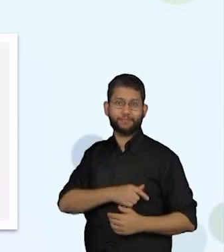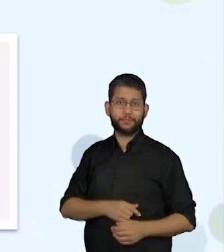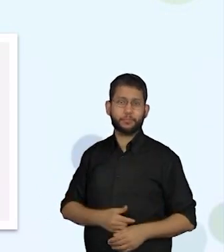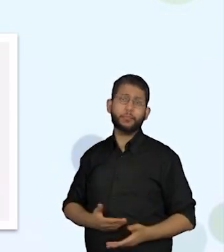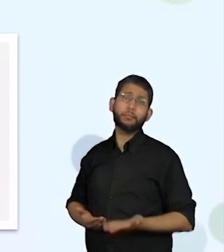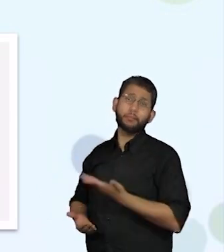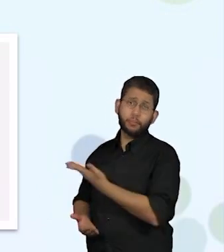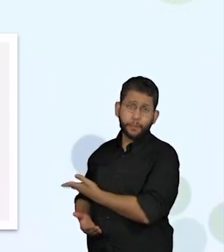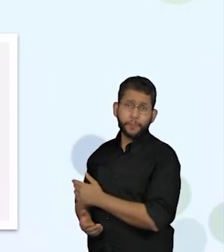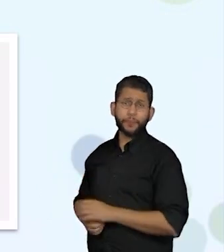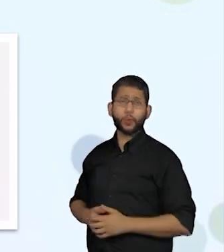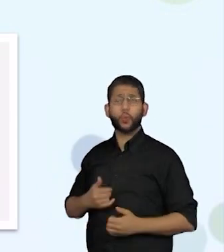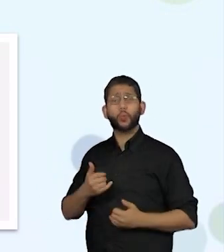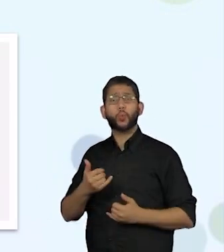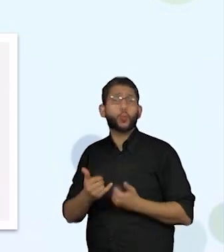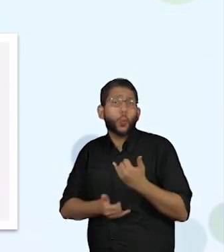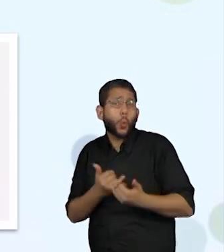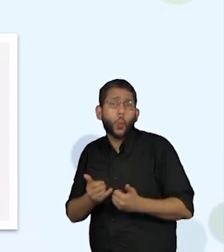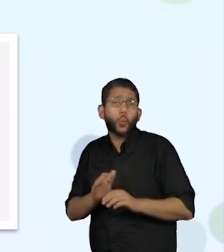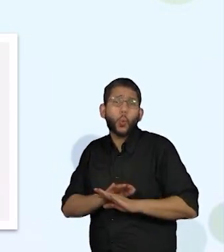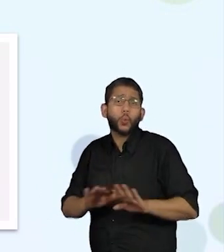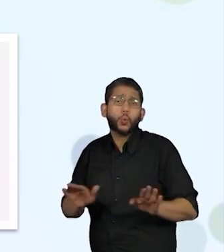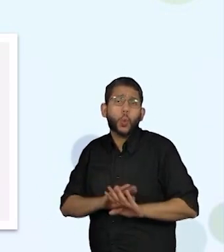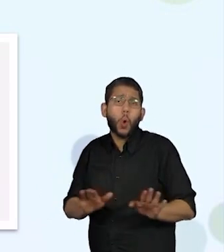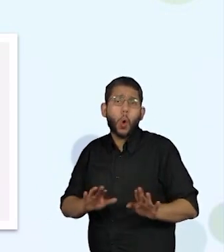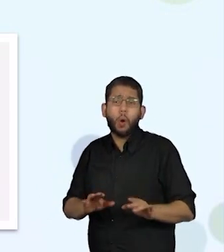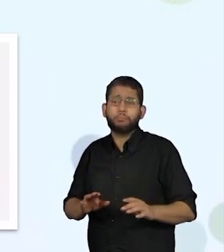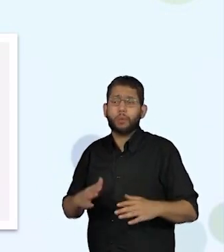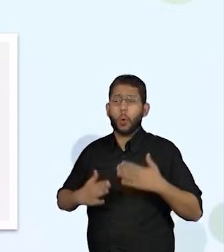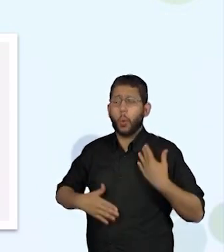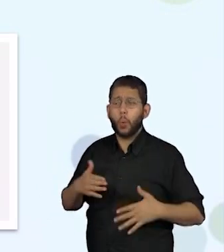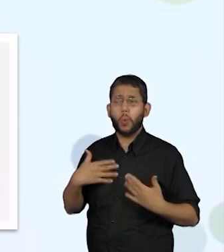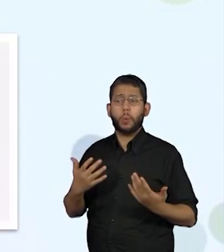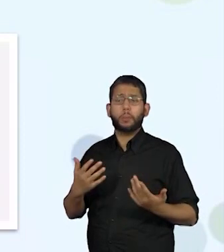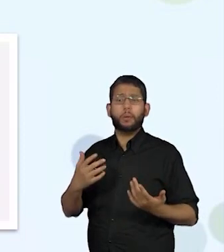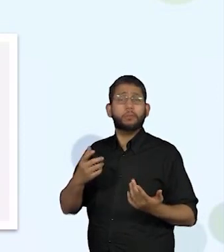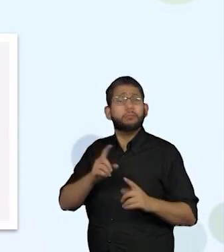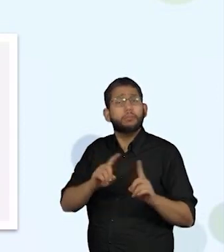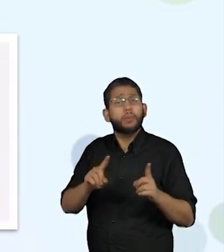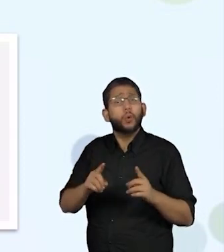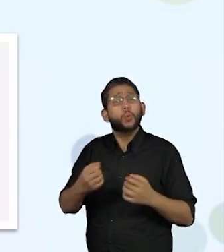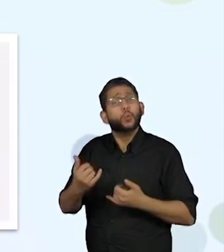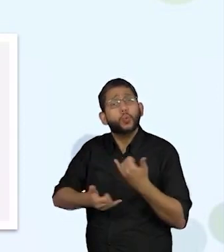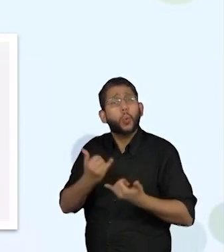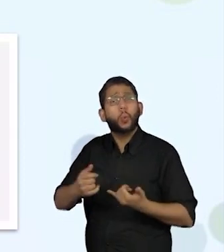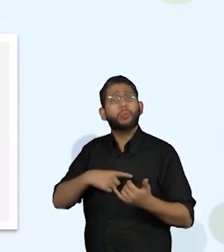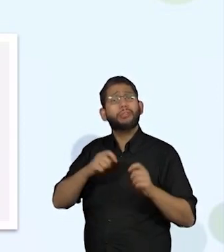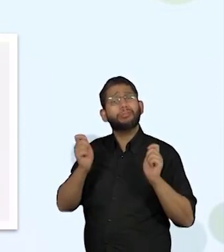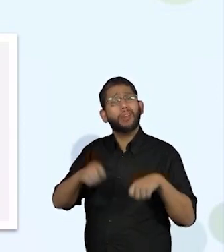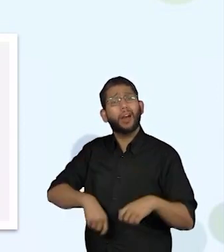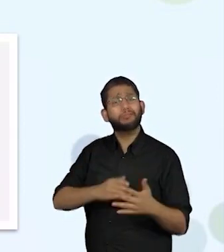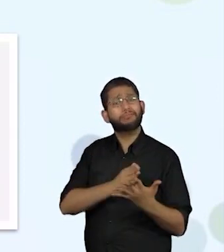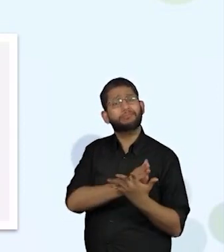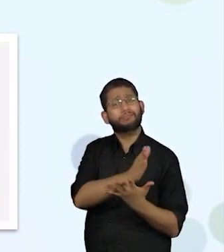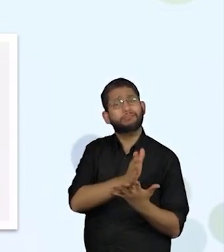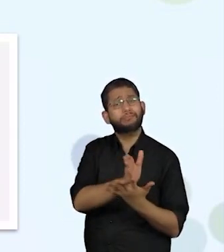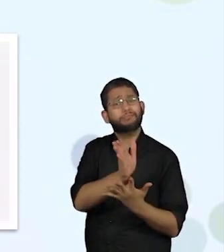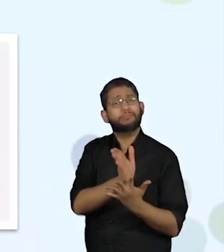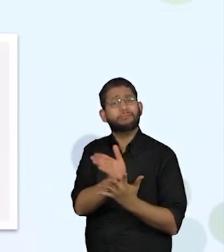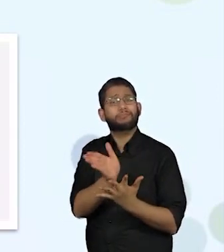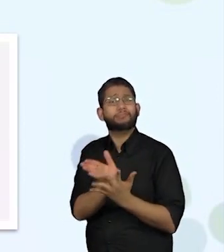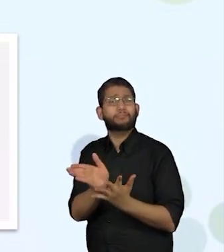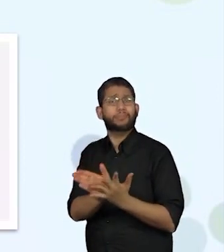se limitar aos aspectos físicos, não vai se limitar aos aspectos biológicos, psicológicos, nem nada disso, Ele vai criando aí o